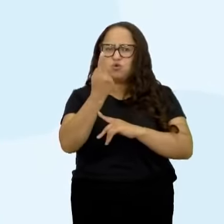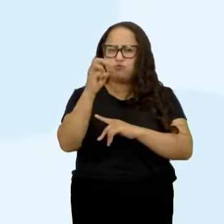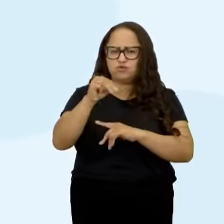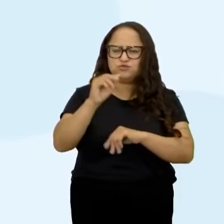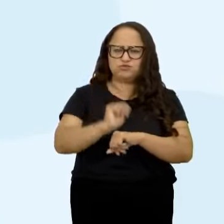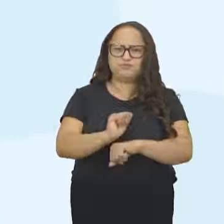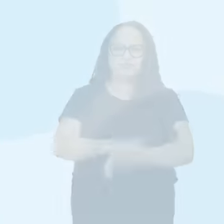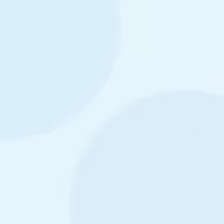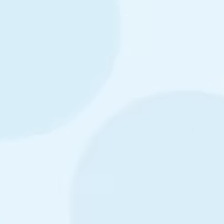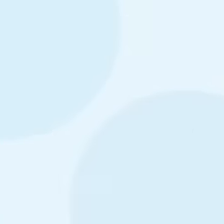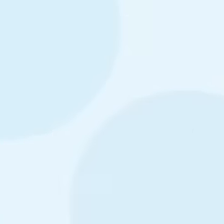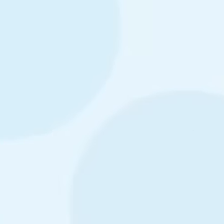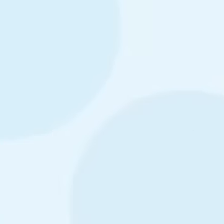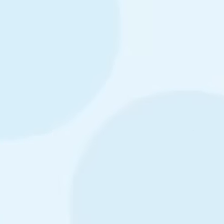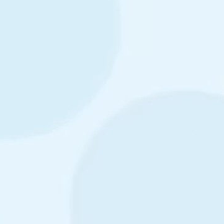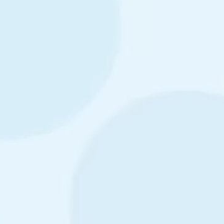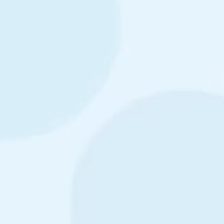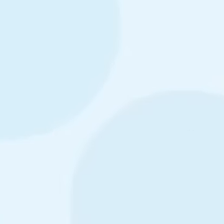volta